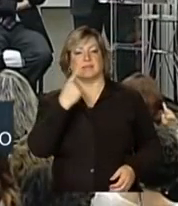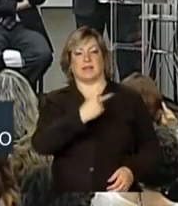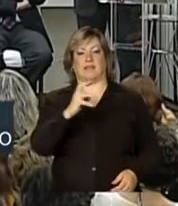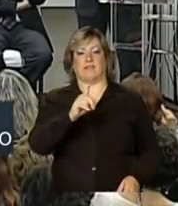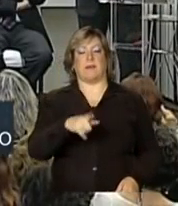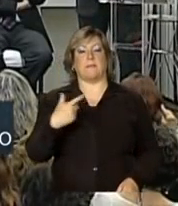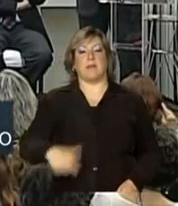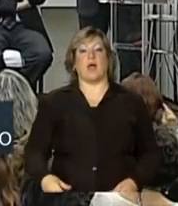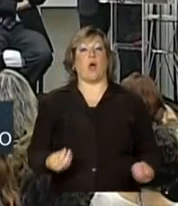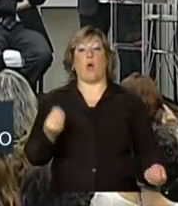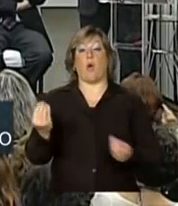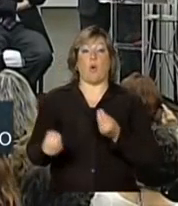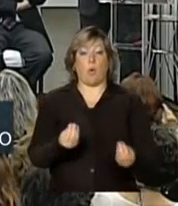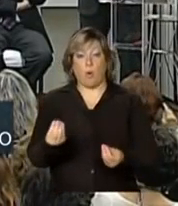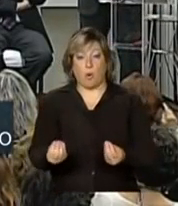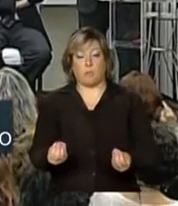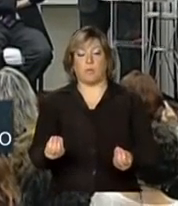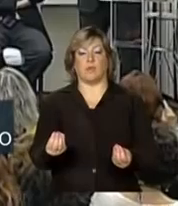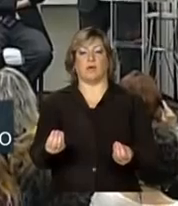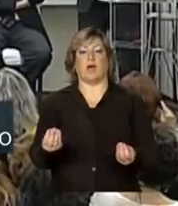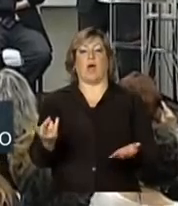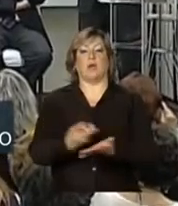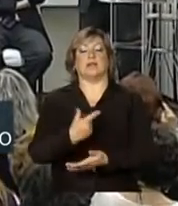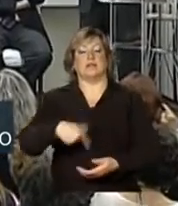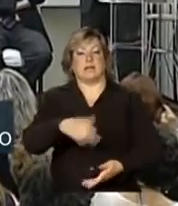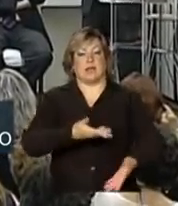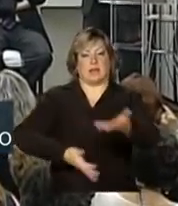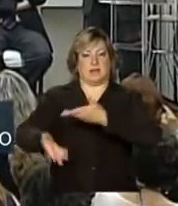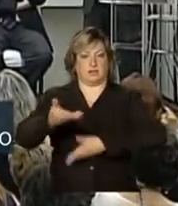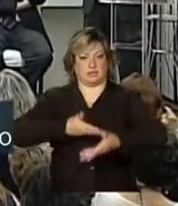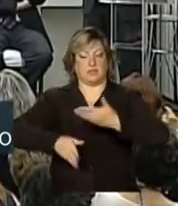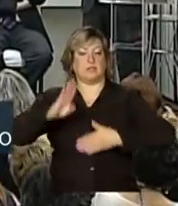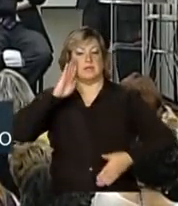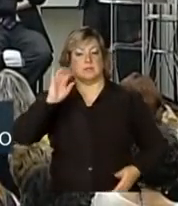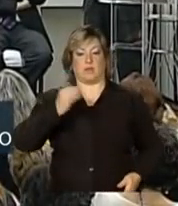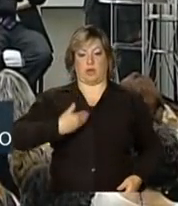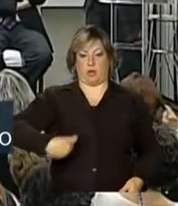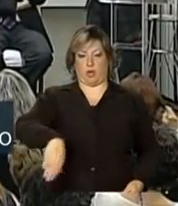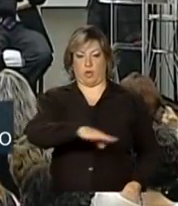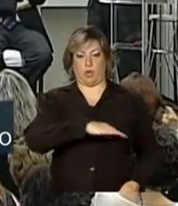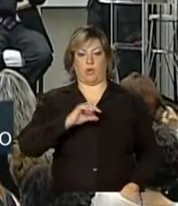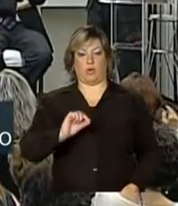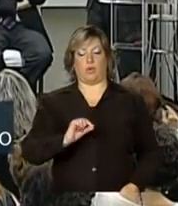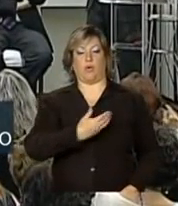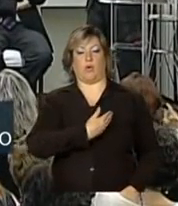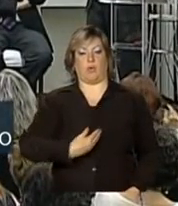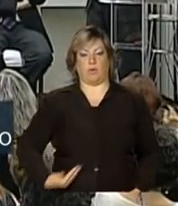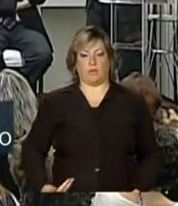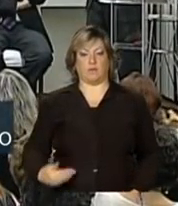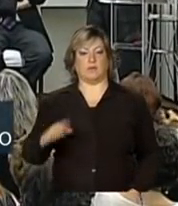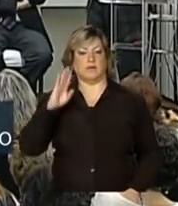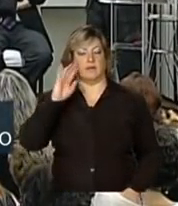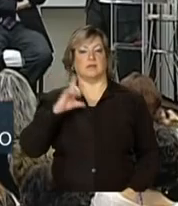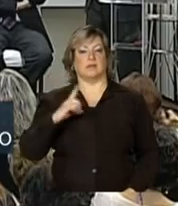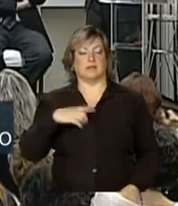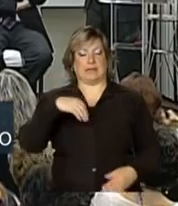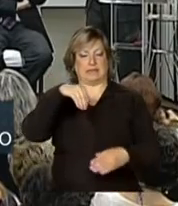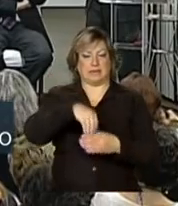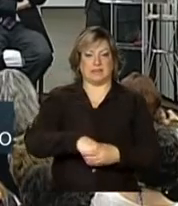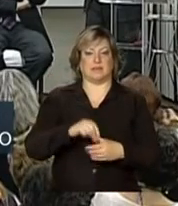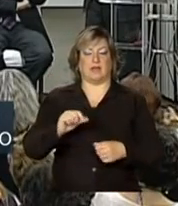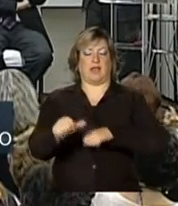mais como que se dão essas relações e, principalmente, como nós, governos, especialmente o nosso Ministério, no rural, na reforma agrária,